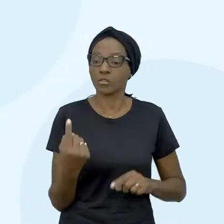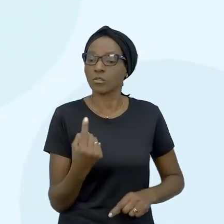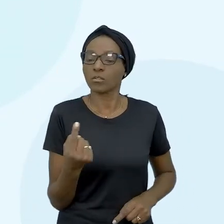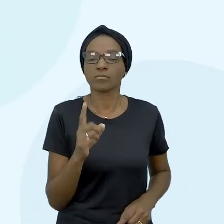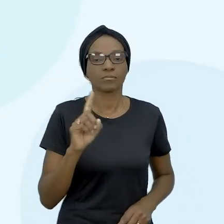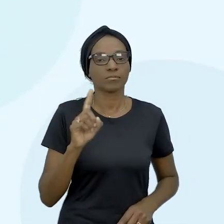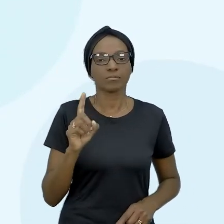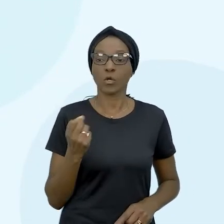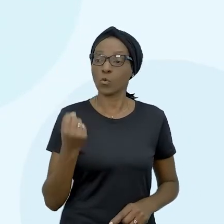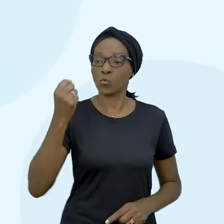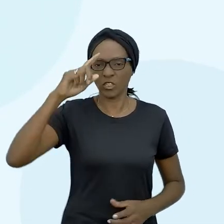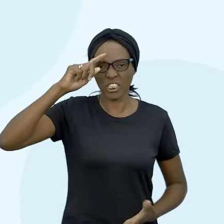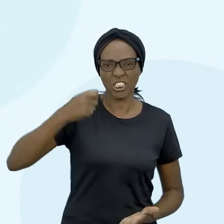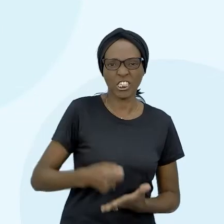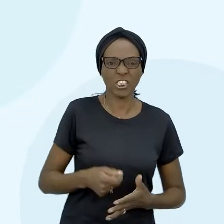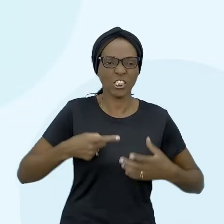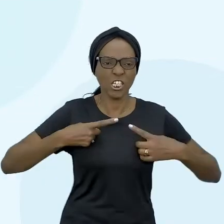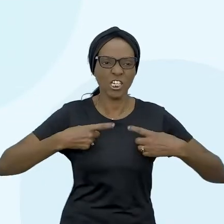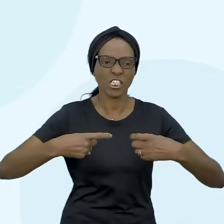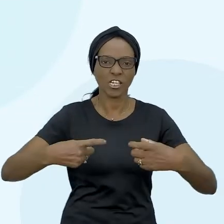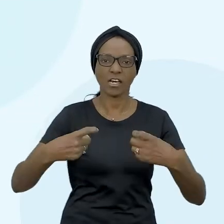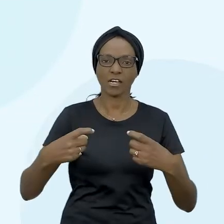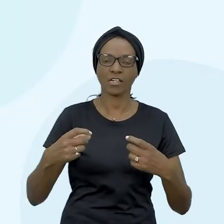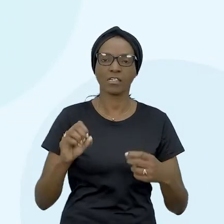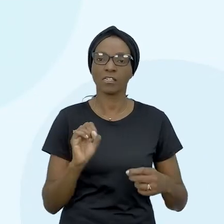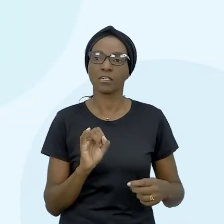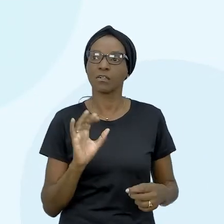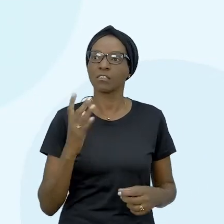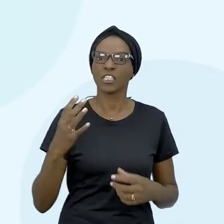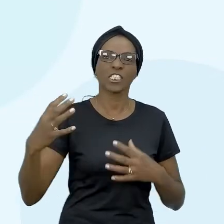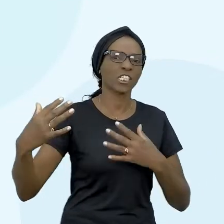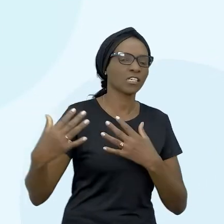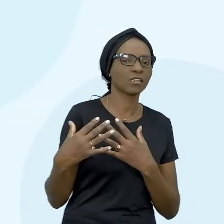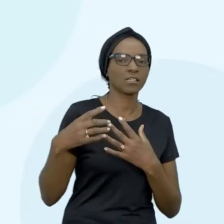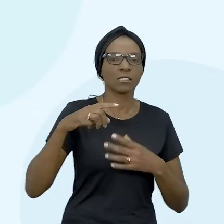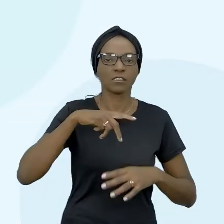poder de declarar guerra em casos de agressão estrangeira não